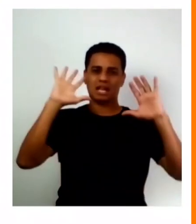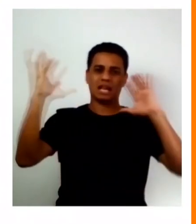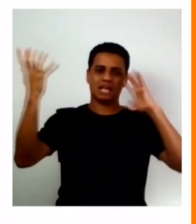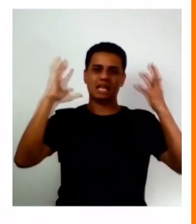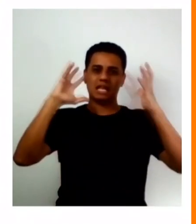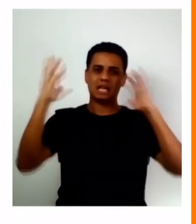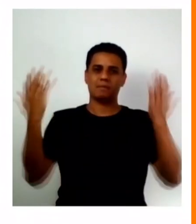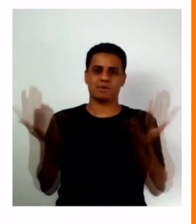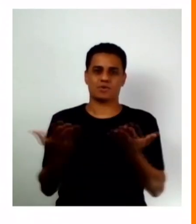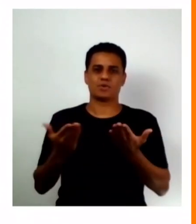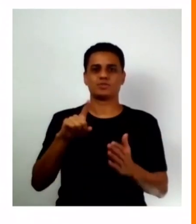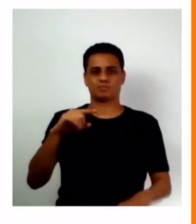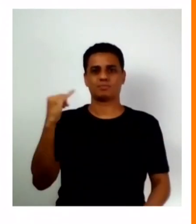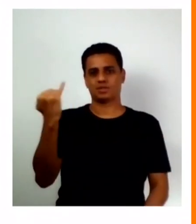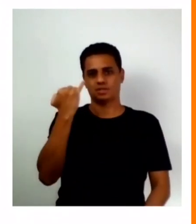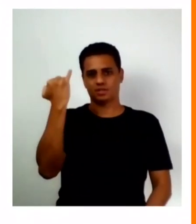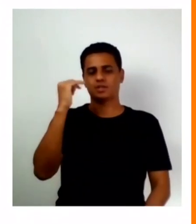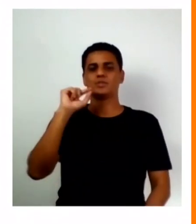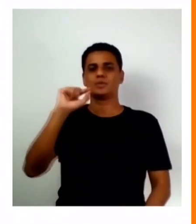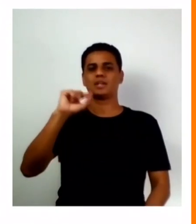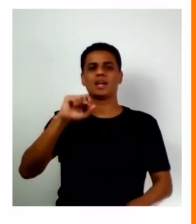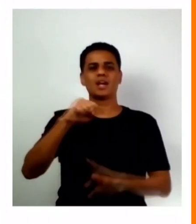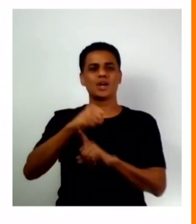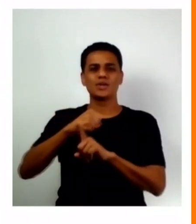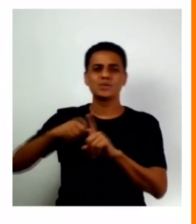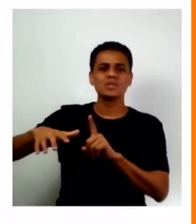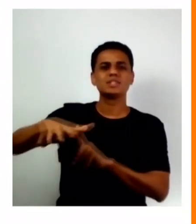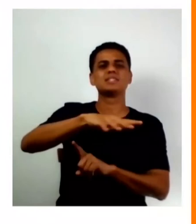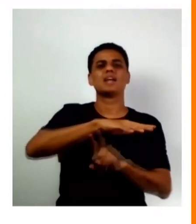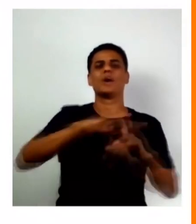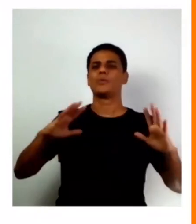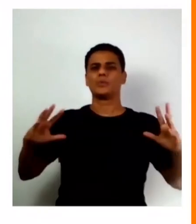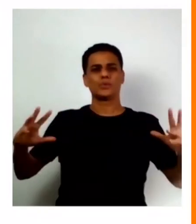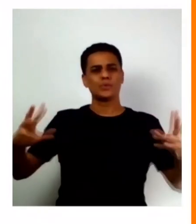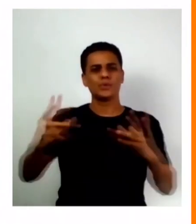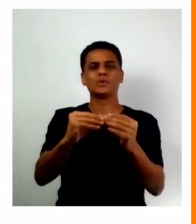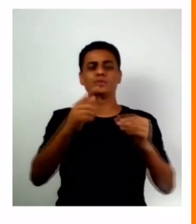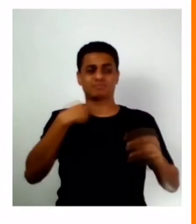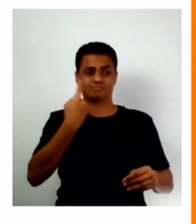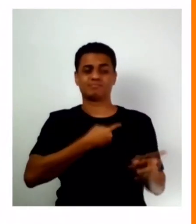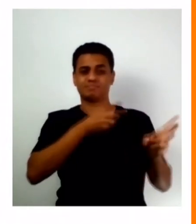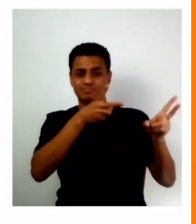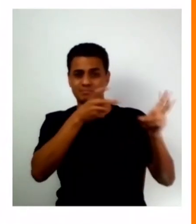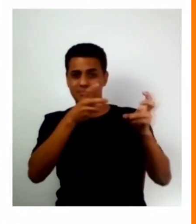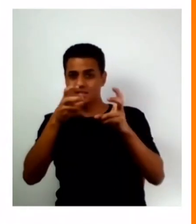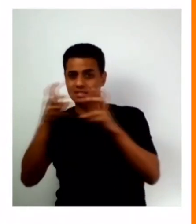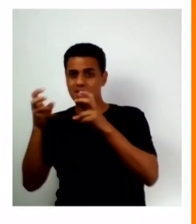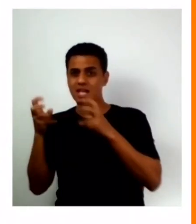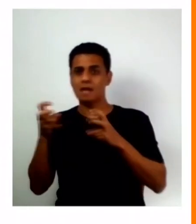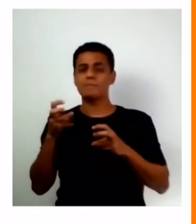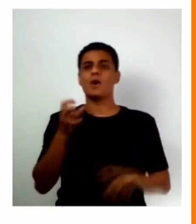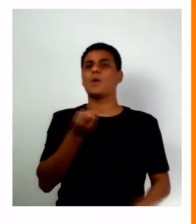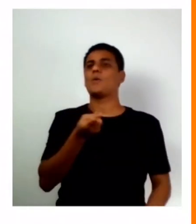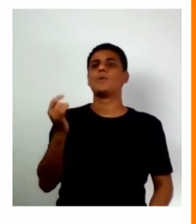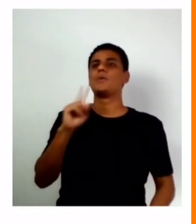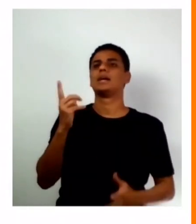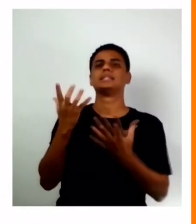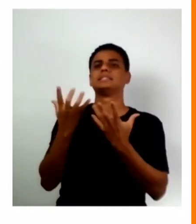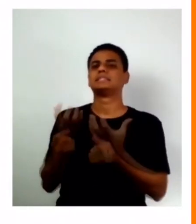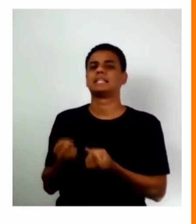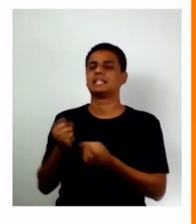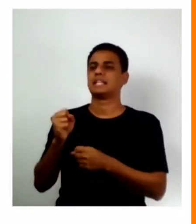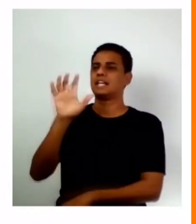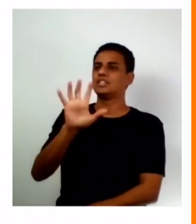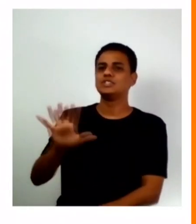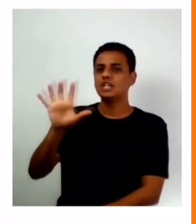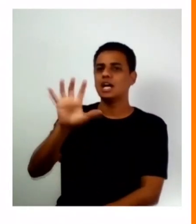toda a sociedade está movilizada porque vemos que isto afeta não a um país nem a uma região, mas afeta ao planeta